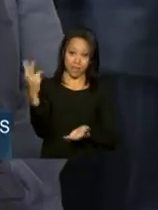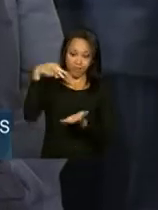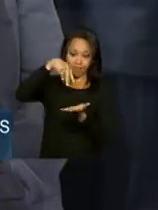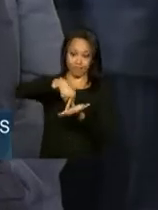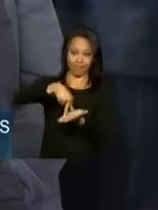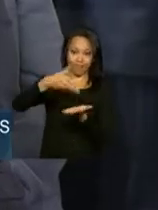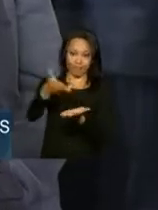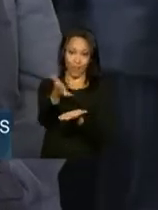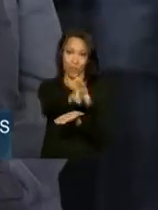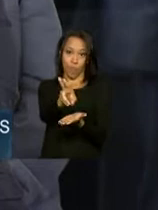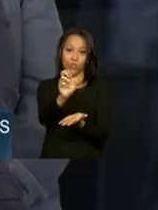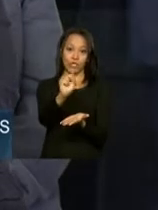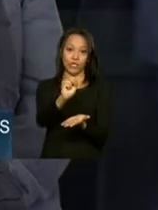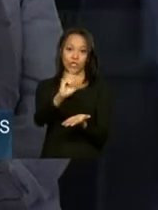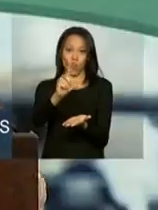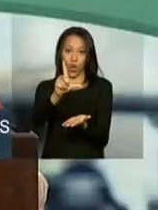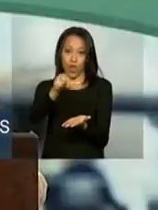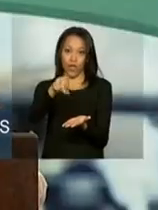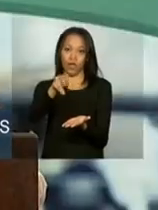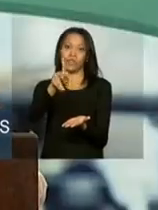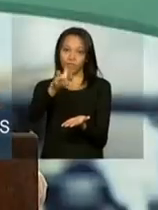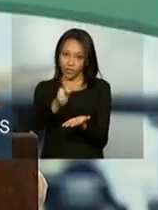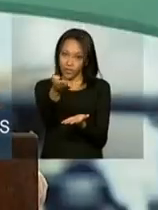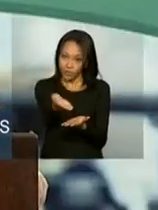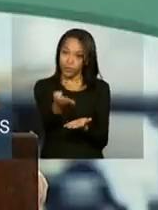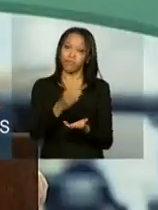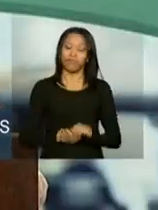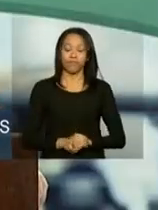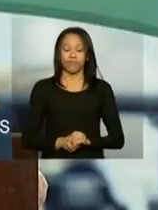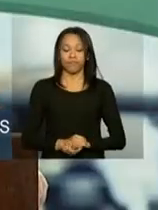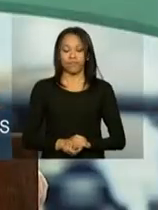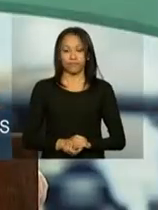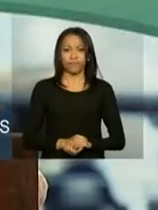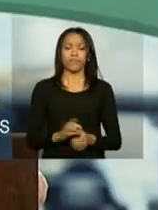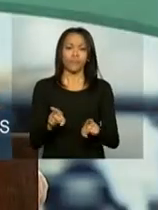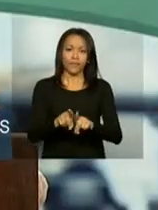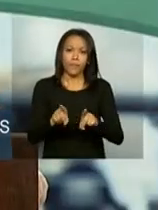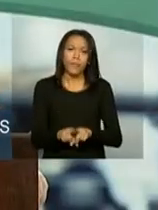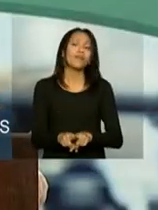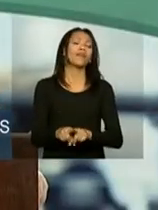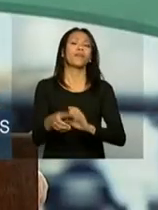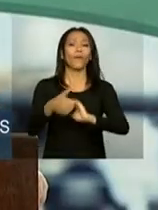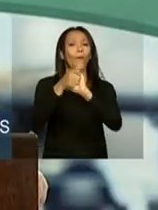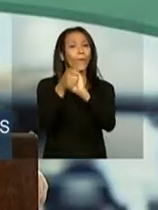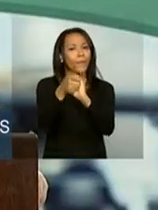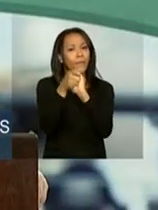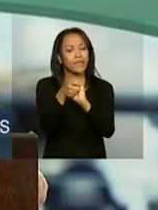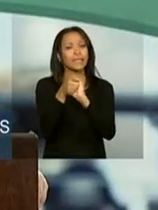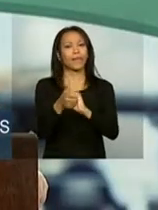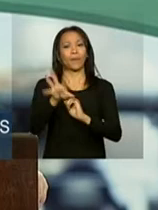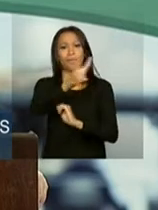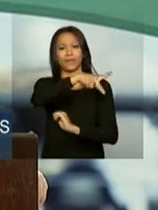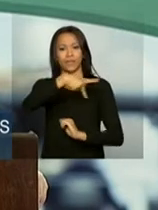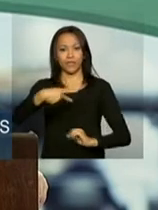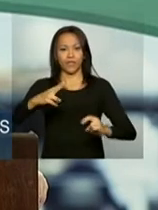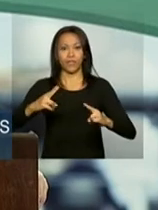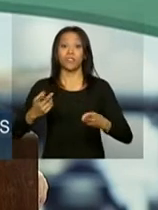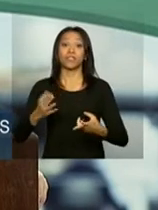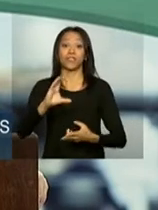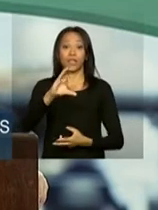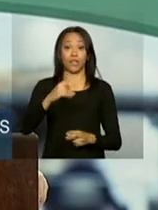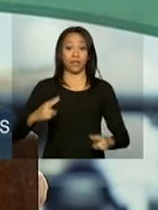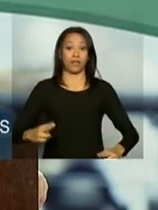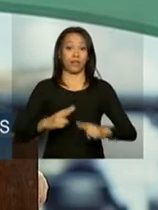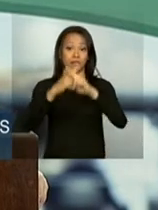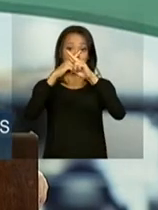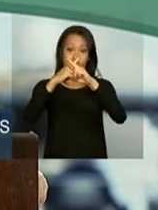prefeita Solange Souza Creide Louro. Queria cumprimentar também o presidente da Caixa Econômica Federal,